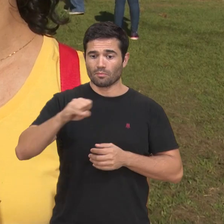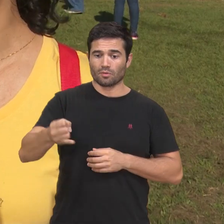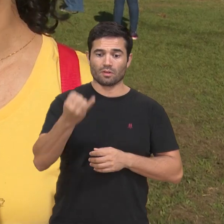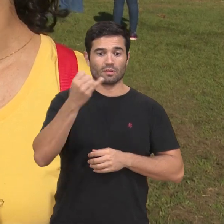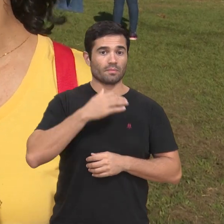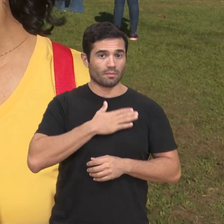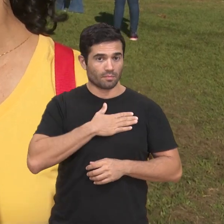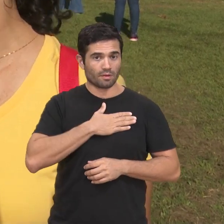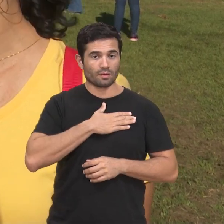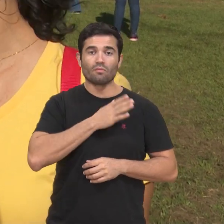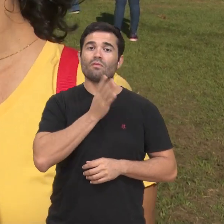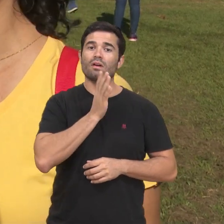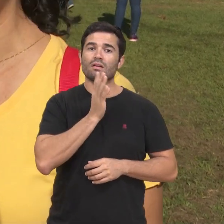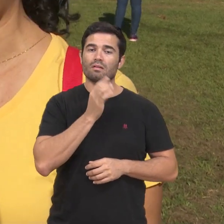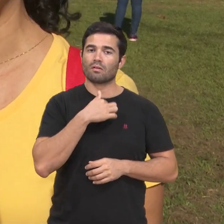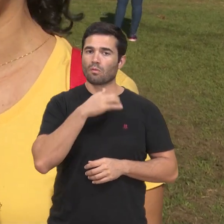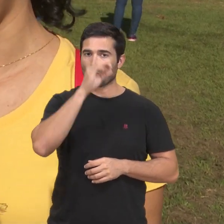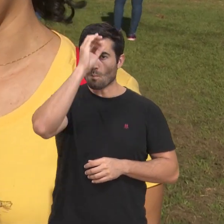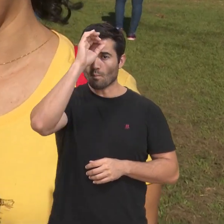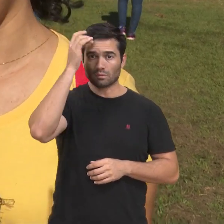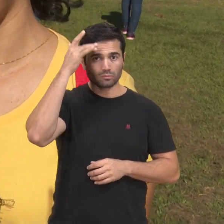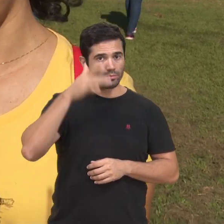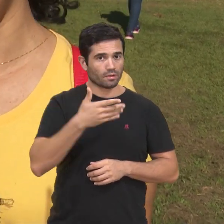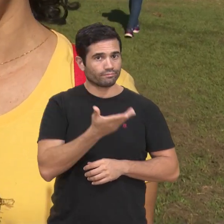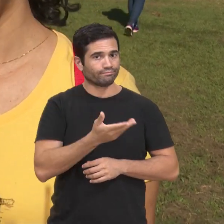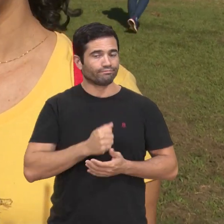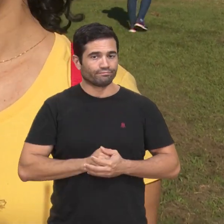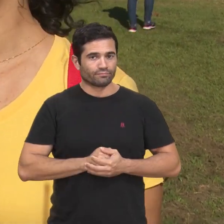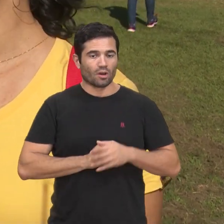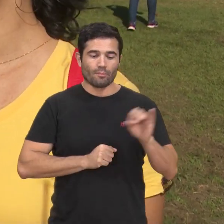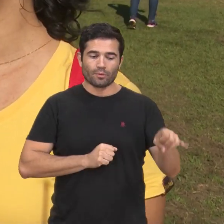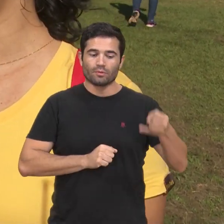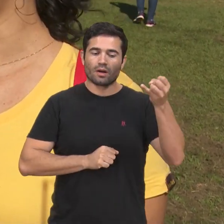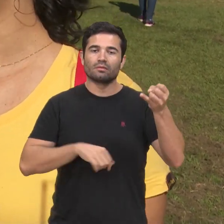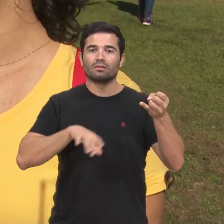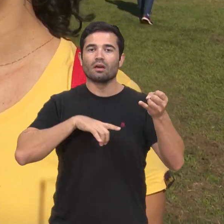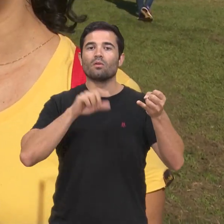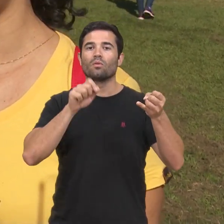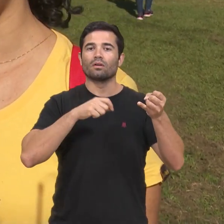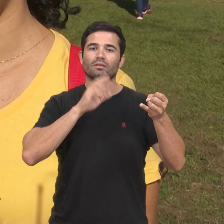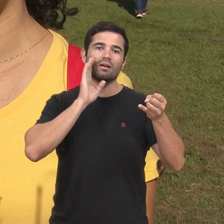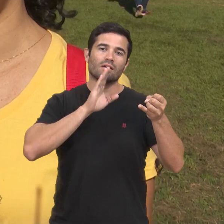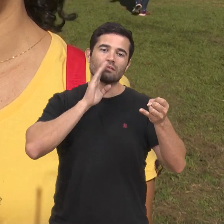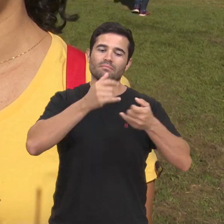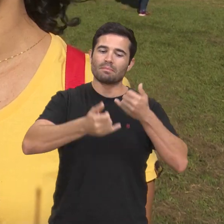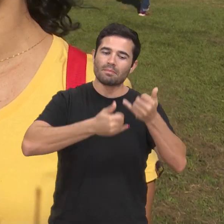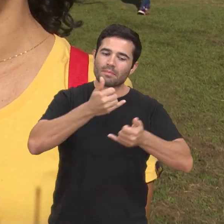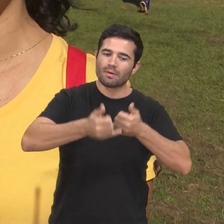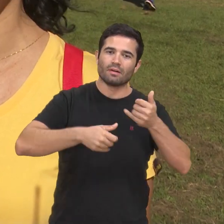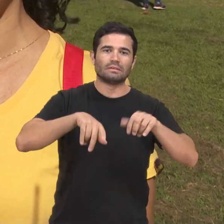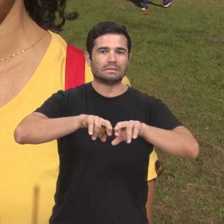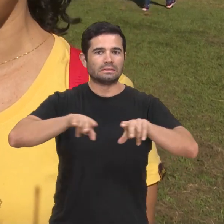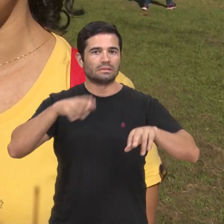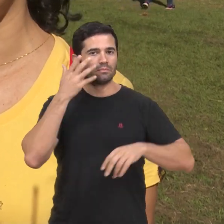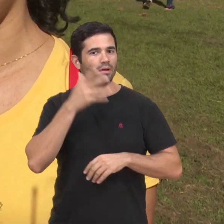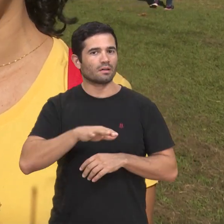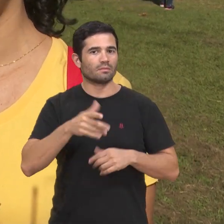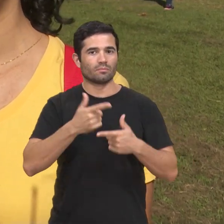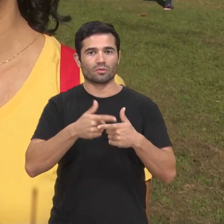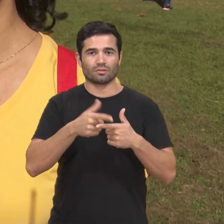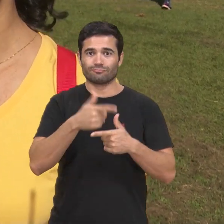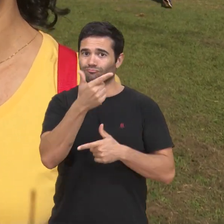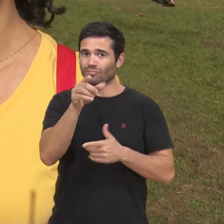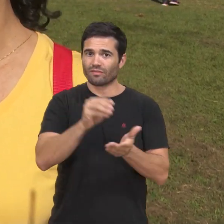uma oportunidade até para mim conhecer o parque que não conhecia. E é uma oportunidade de diversão e lazer para as crianças,